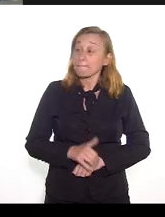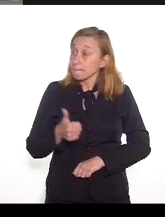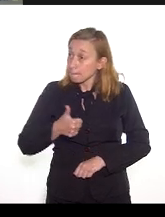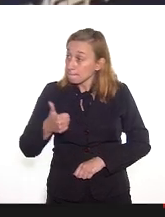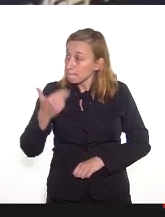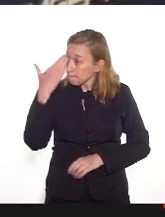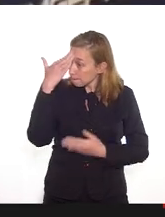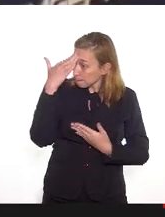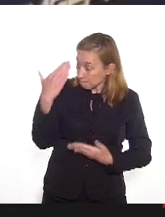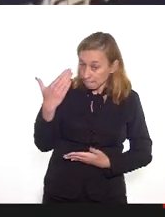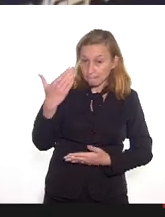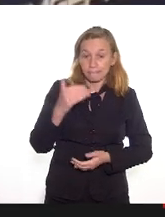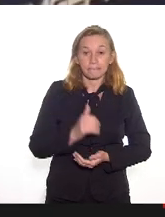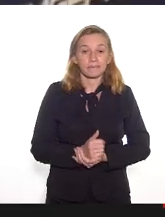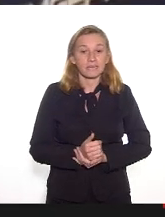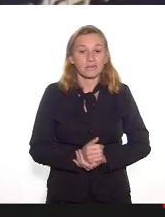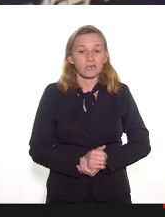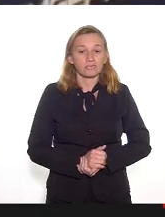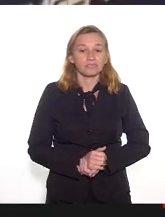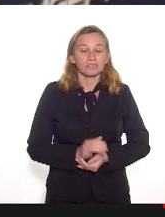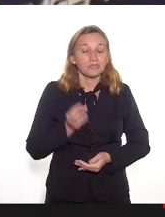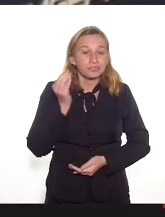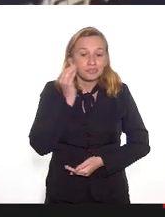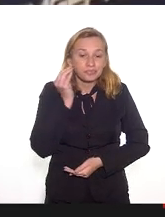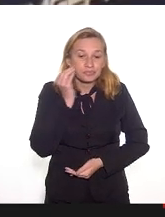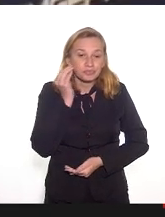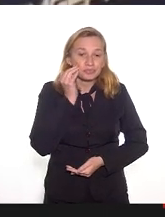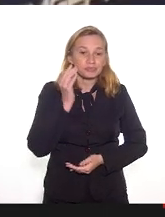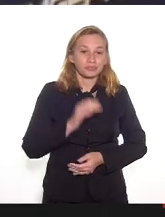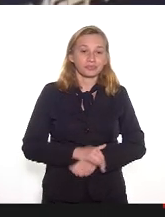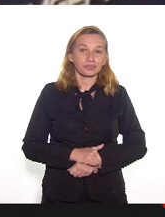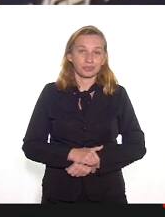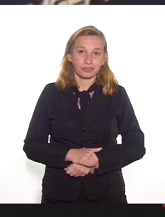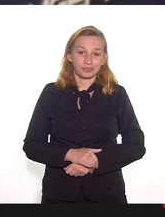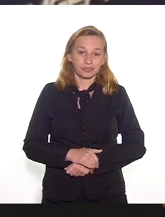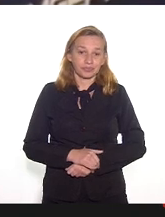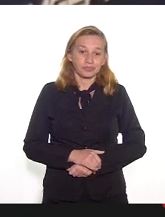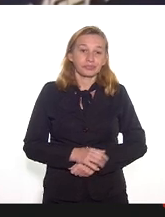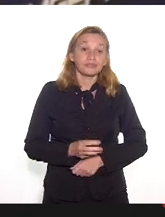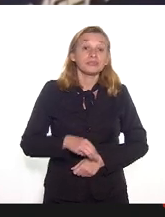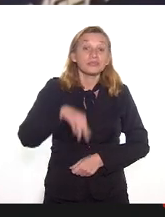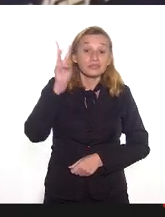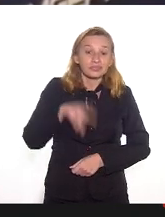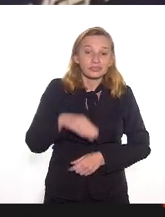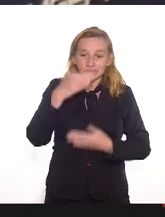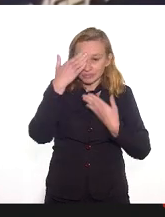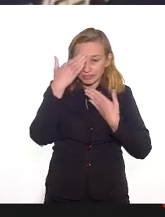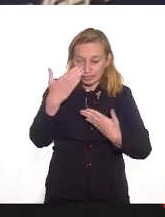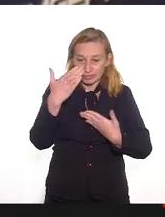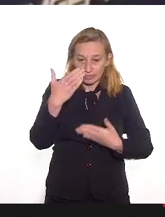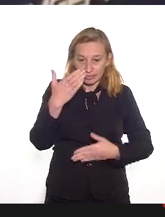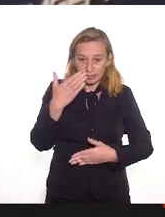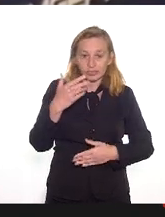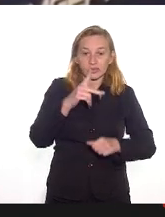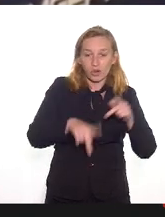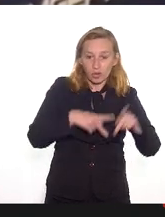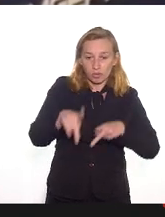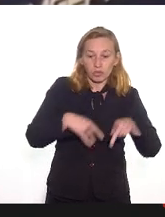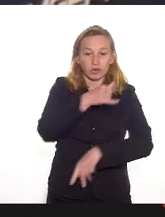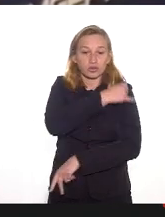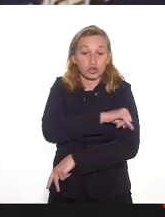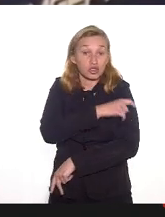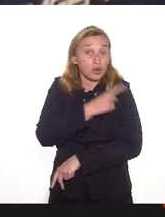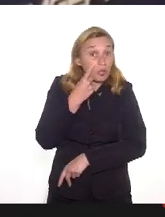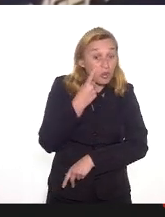Primeiramente, eu agradeço bastante oportunidade, mas quem deve agradecer é o povo do Rio de Janeiro por